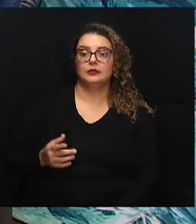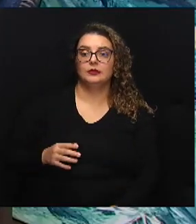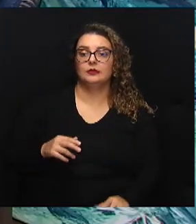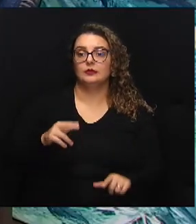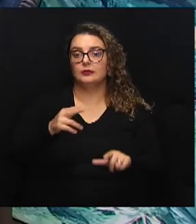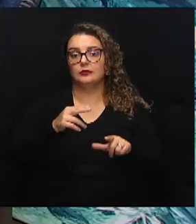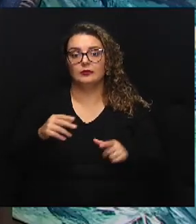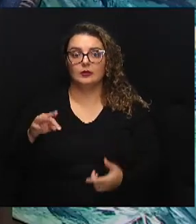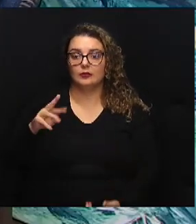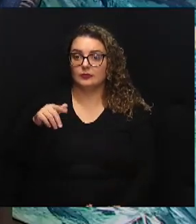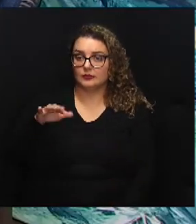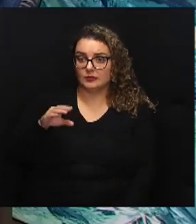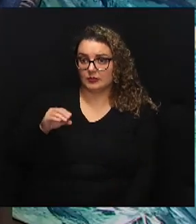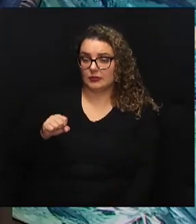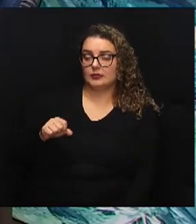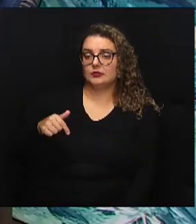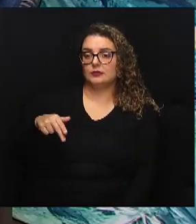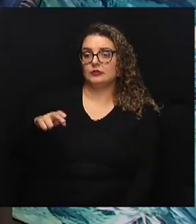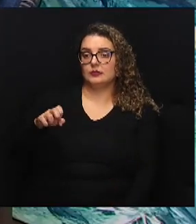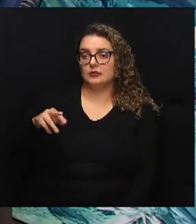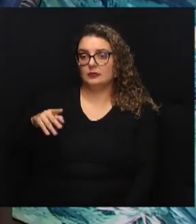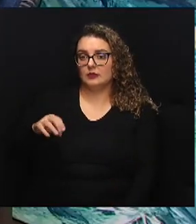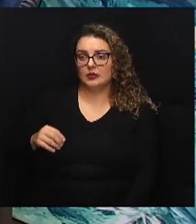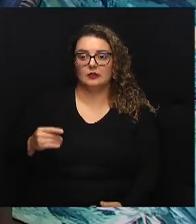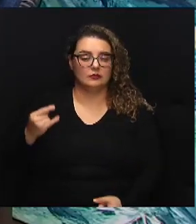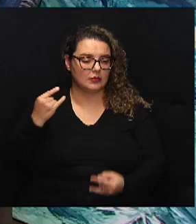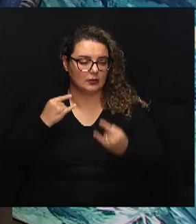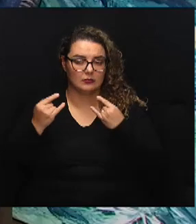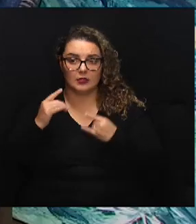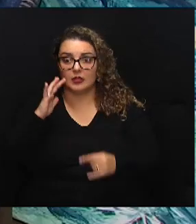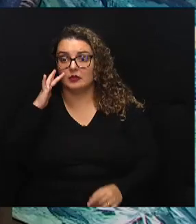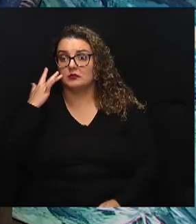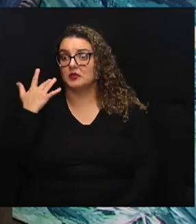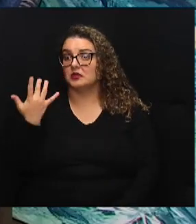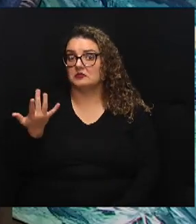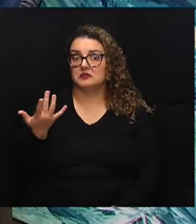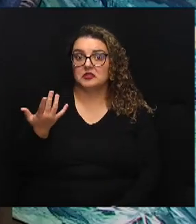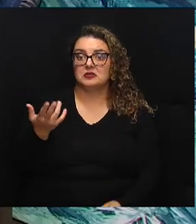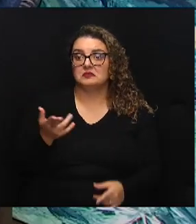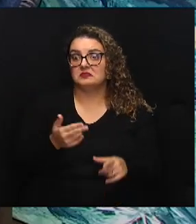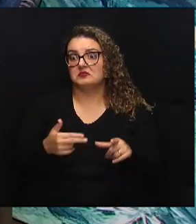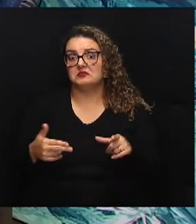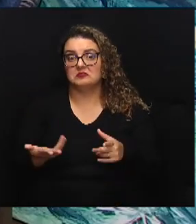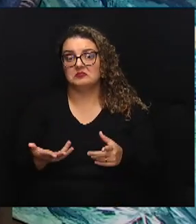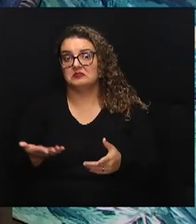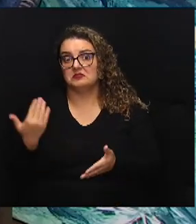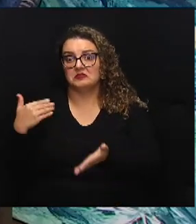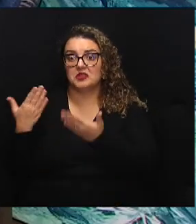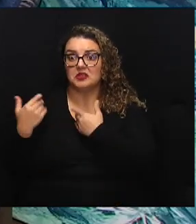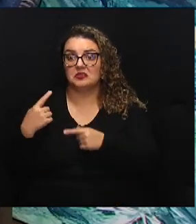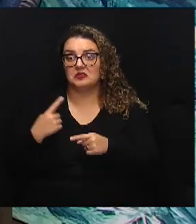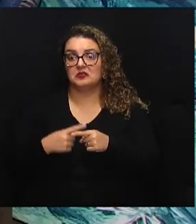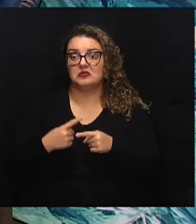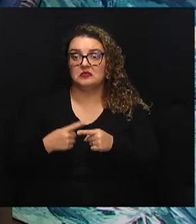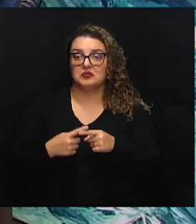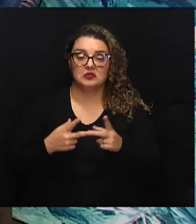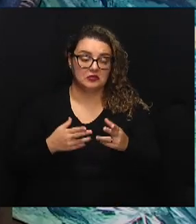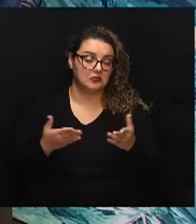quebrado muito interessante mesmo. Nem sei se eu não desenhava mais naquela época do que desenho